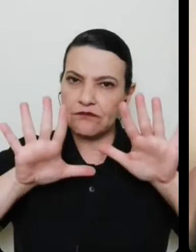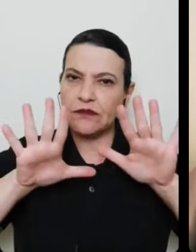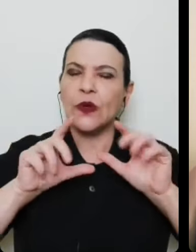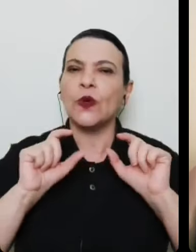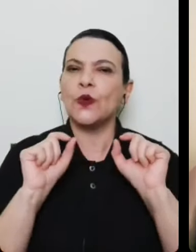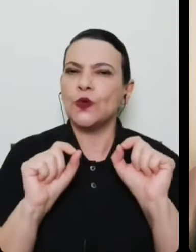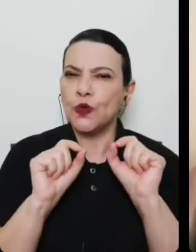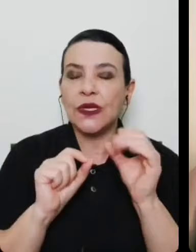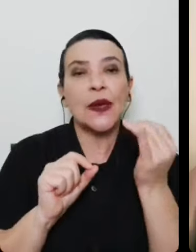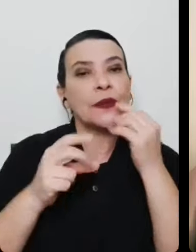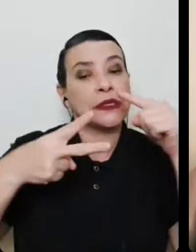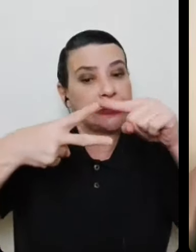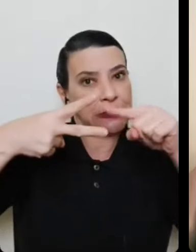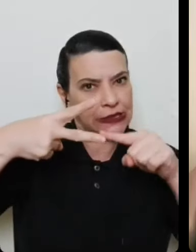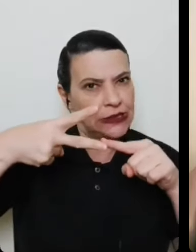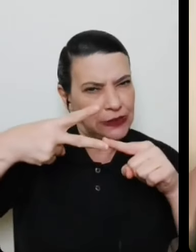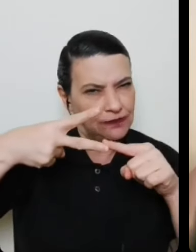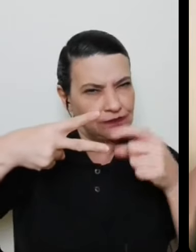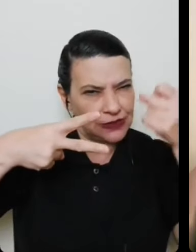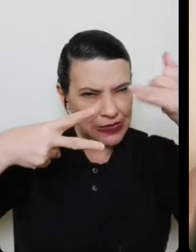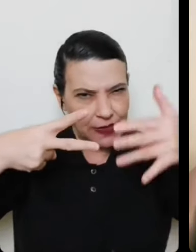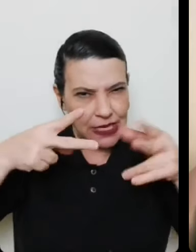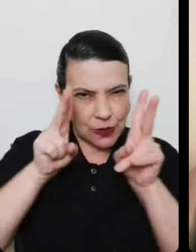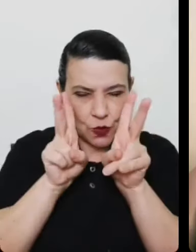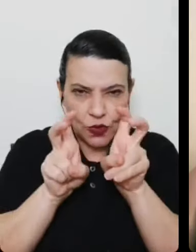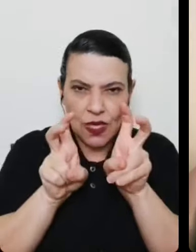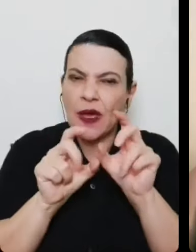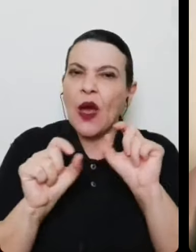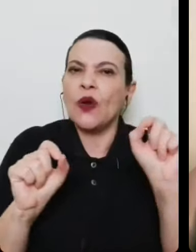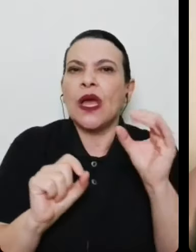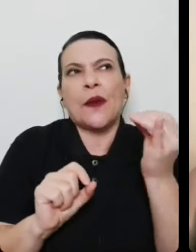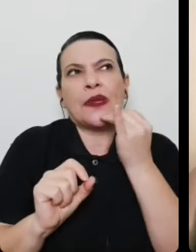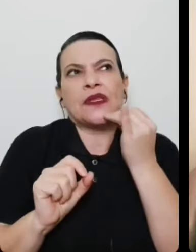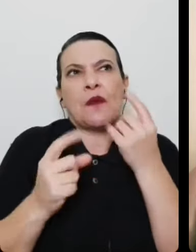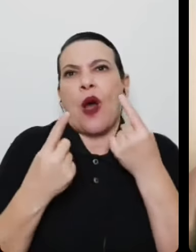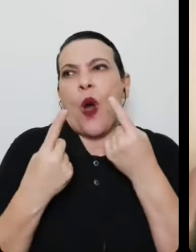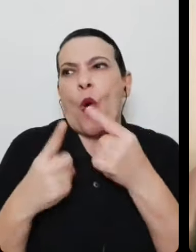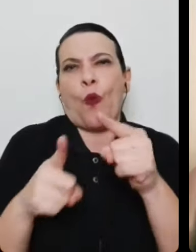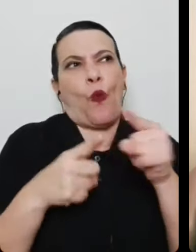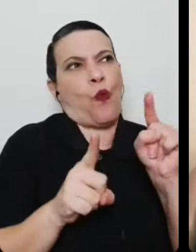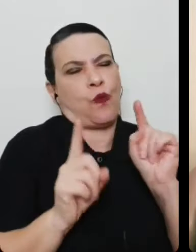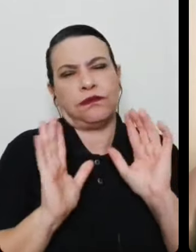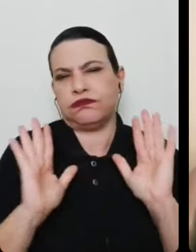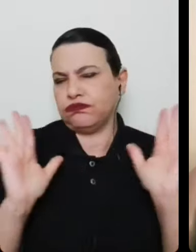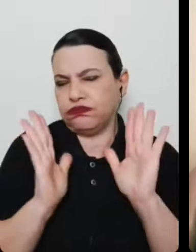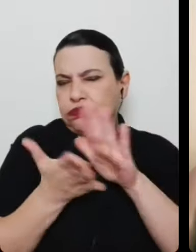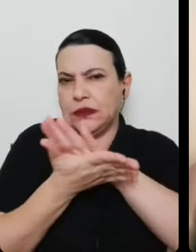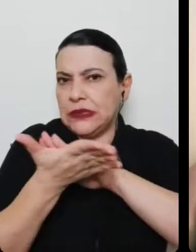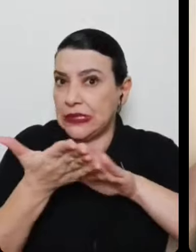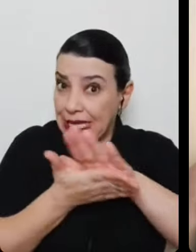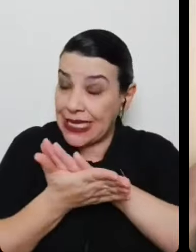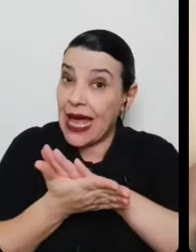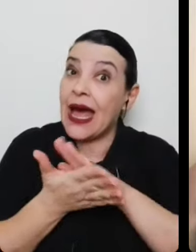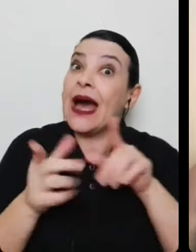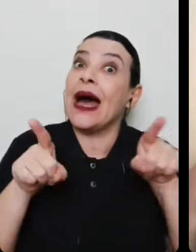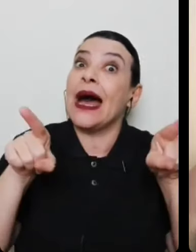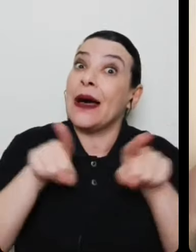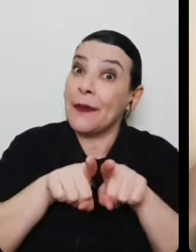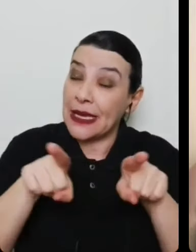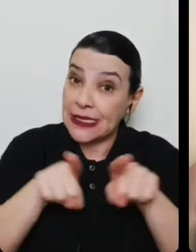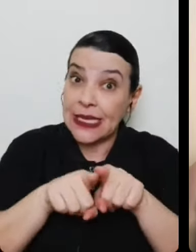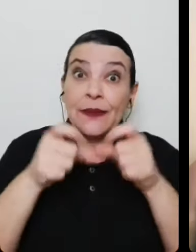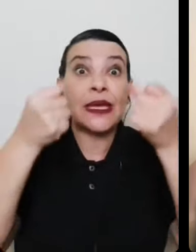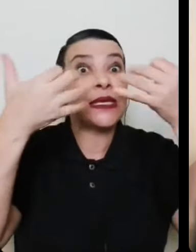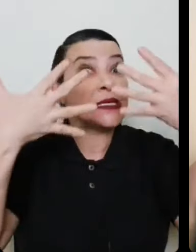Dessa dupla entrada, né? A gente não está colocando algo que se opõe, né? Uma coisa ou outra, Sim. mas colocando que